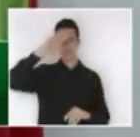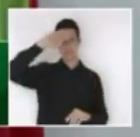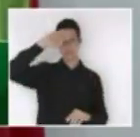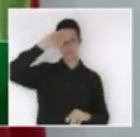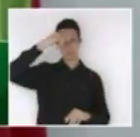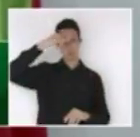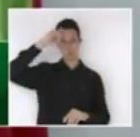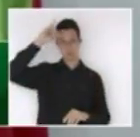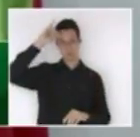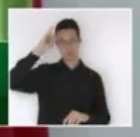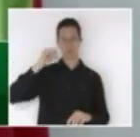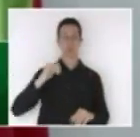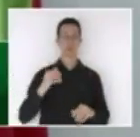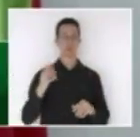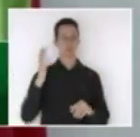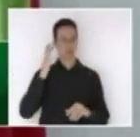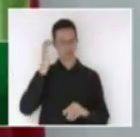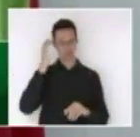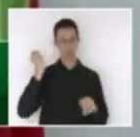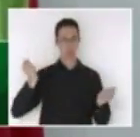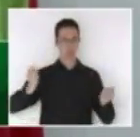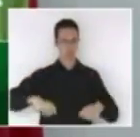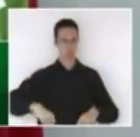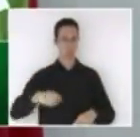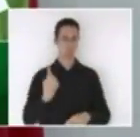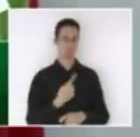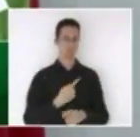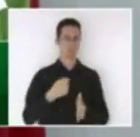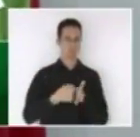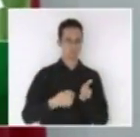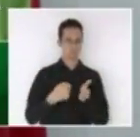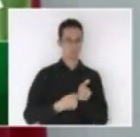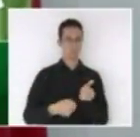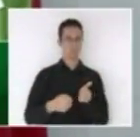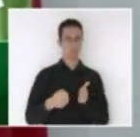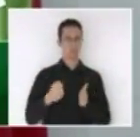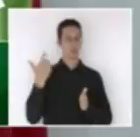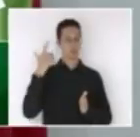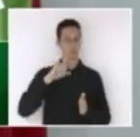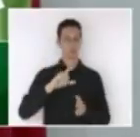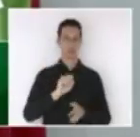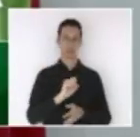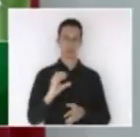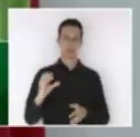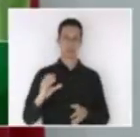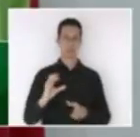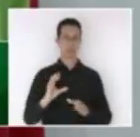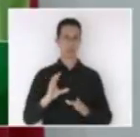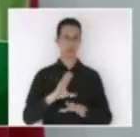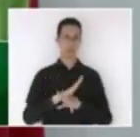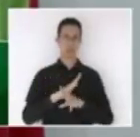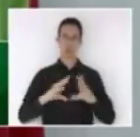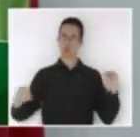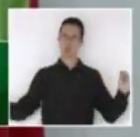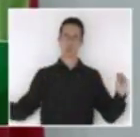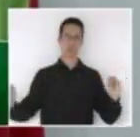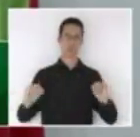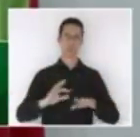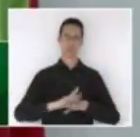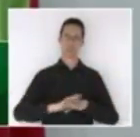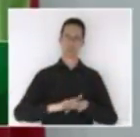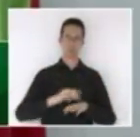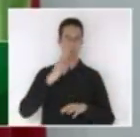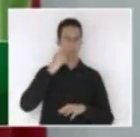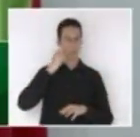para que nós pudéssemos ter também um Estado livre de mormo e livre de anemia, por conta que o nosso Estado